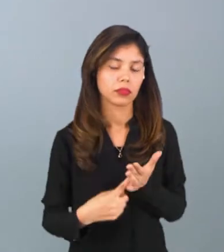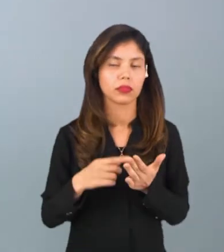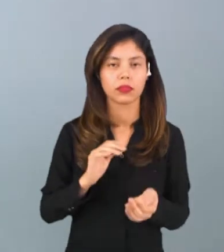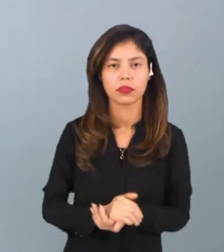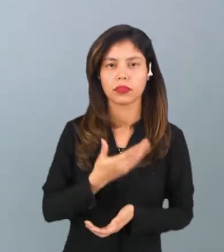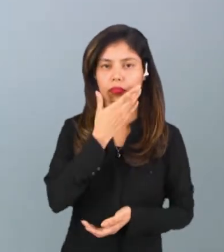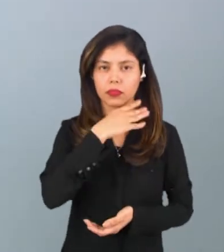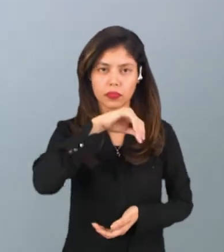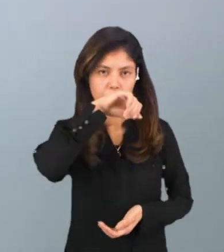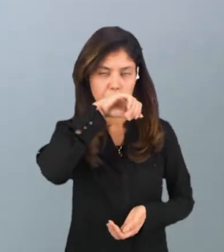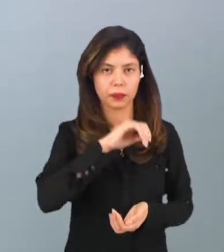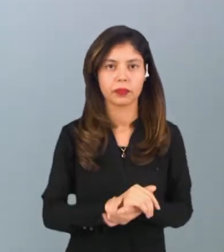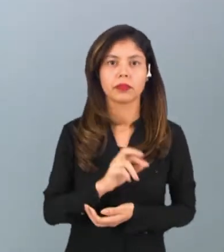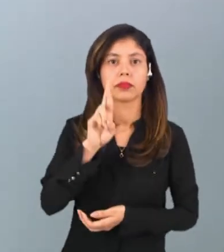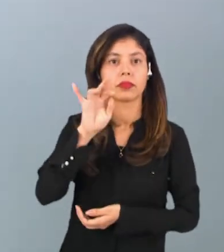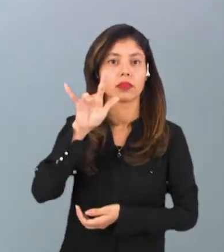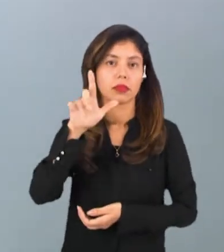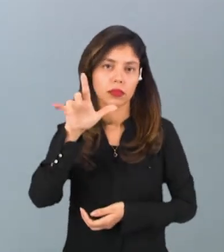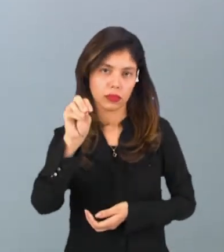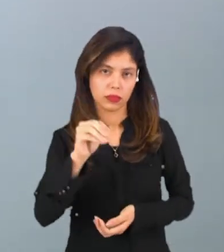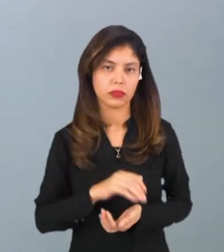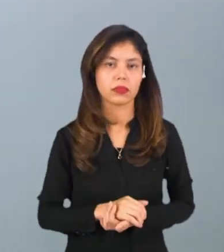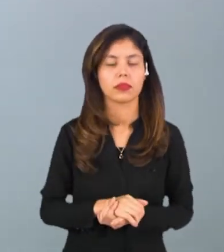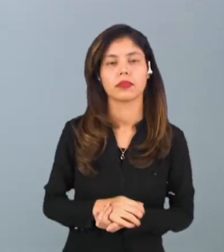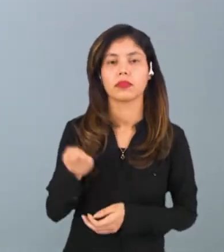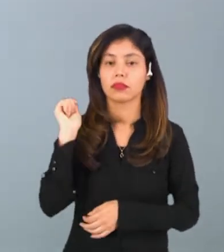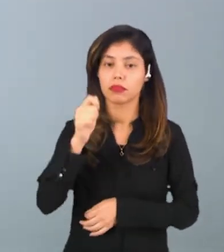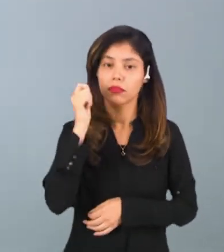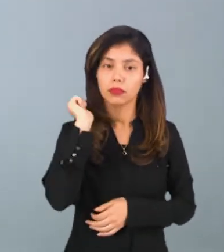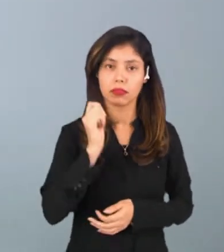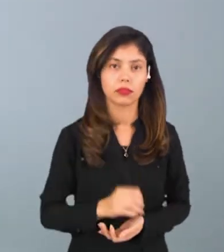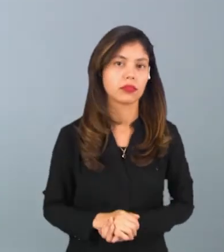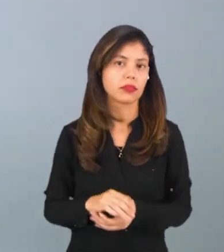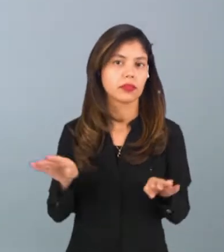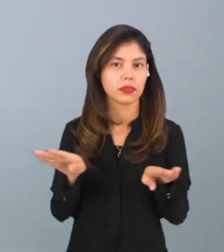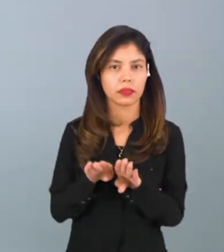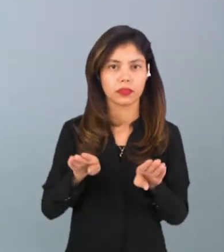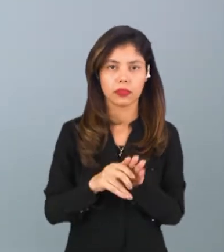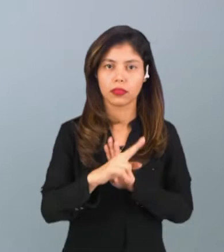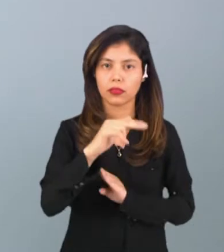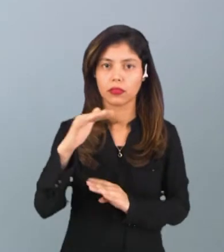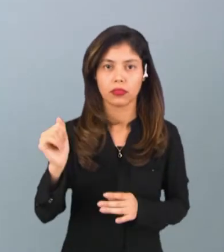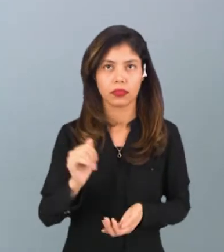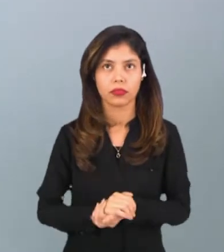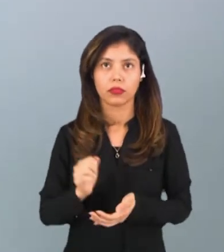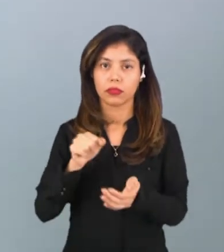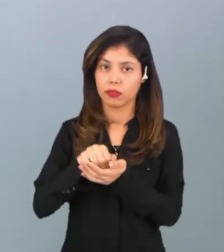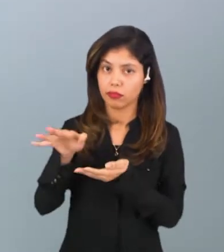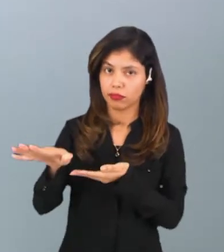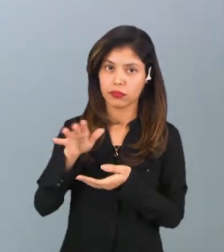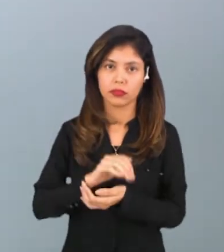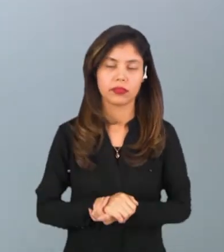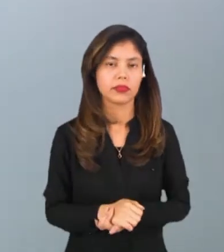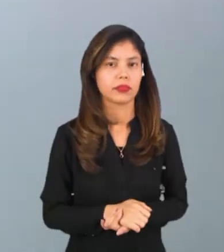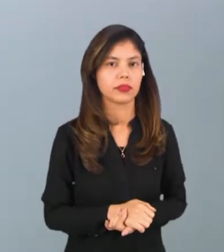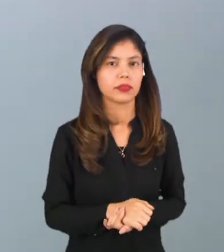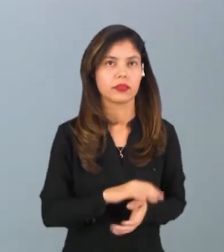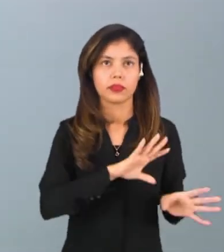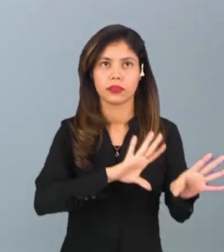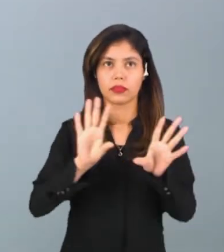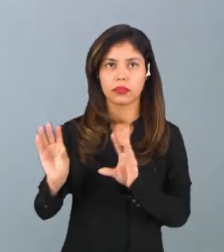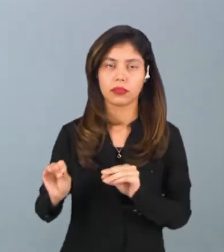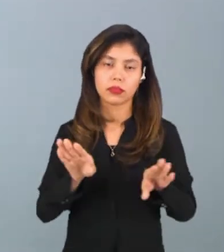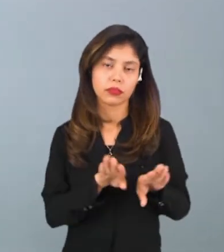o pai do realismo mágico, nunca poderia ficar de fora dessa lista, né, levando